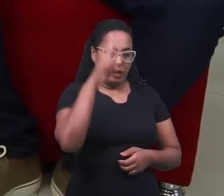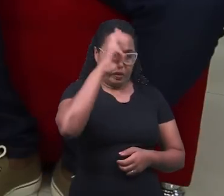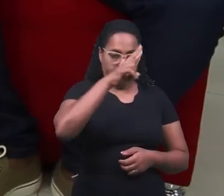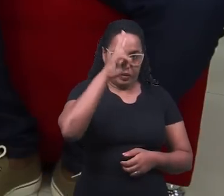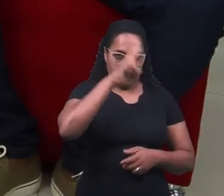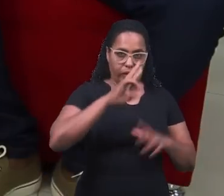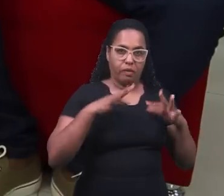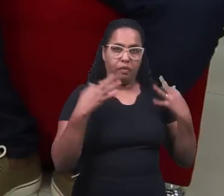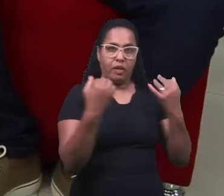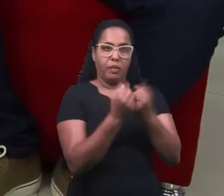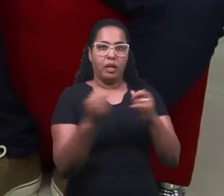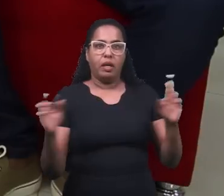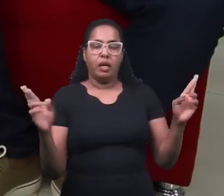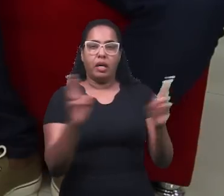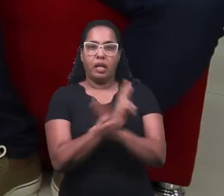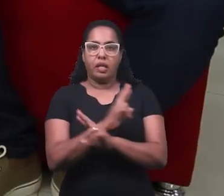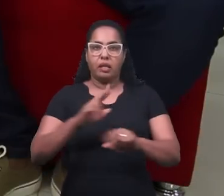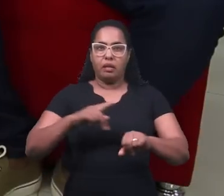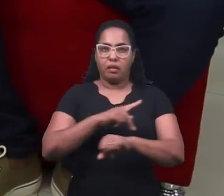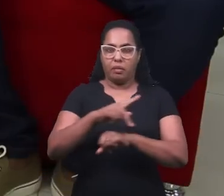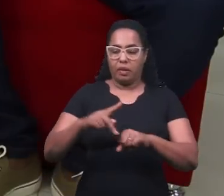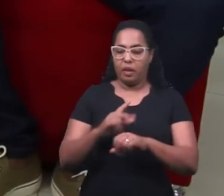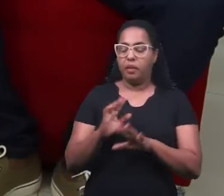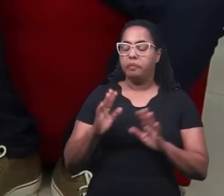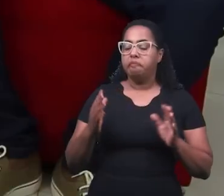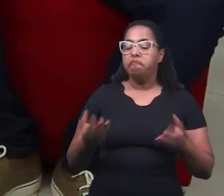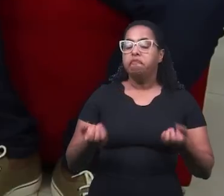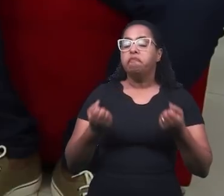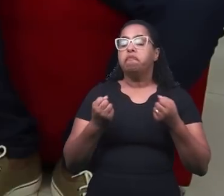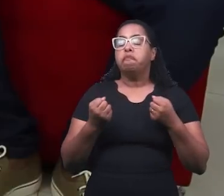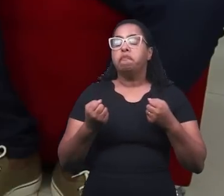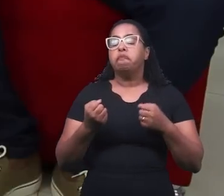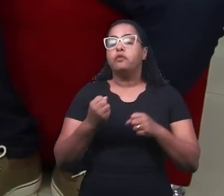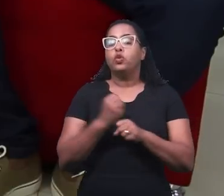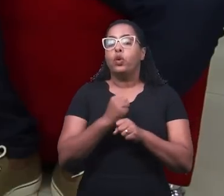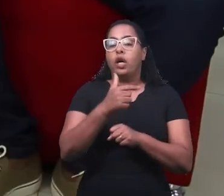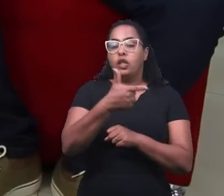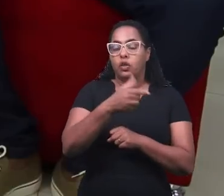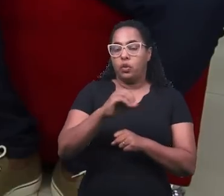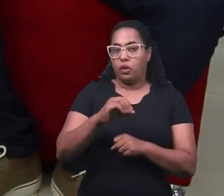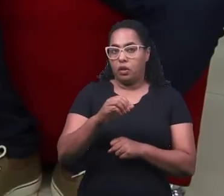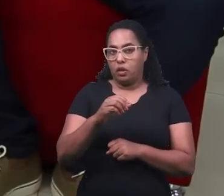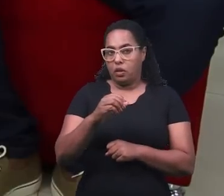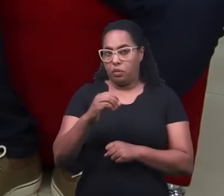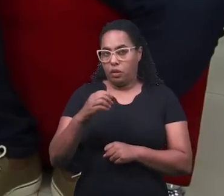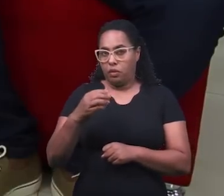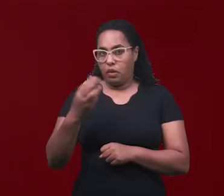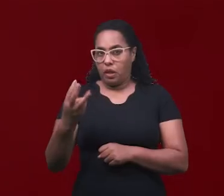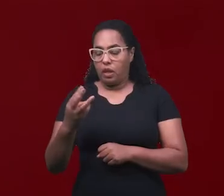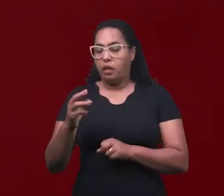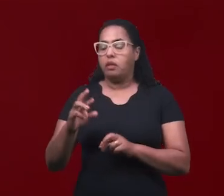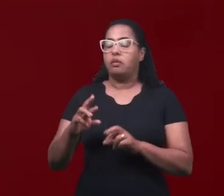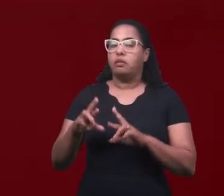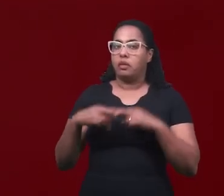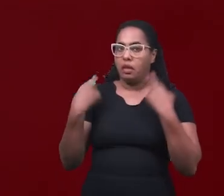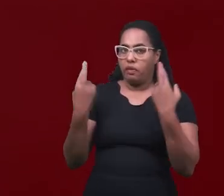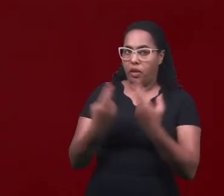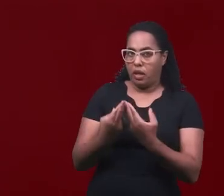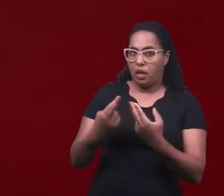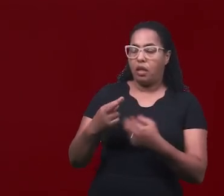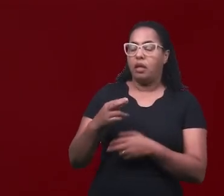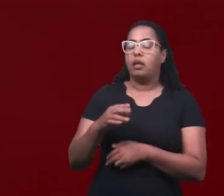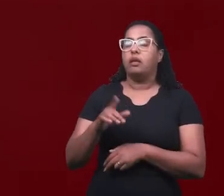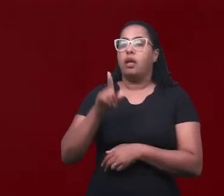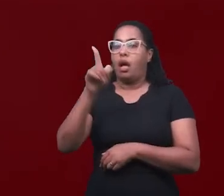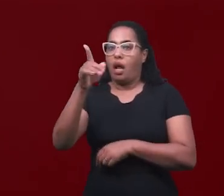nossa família em relação a esse país, em 2003, nós estávamos reunindo ali na igreja de Barcelona 3, Barcelona 3,